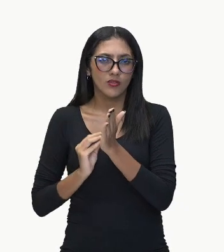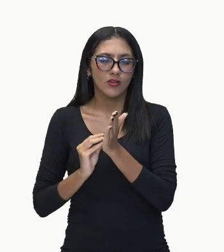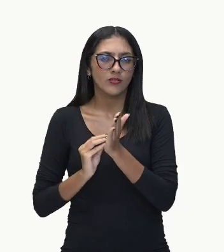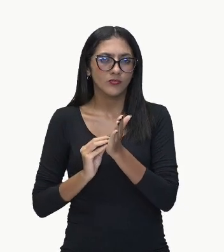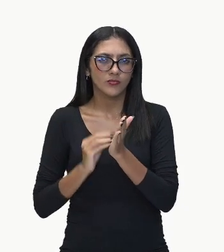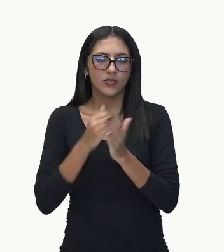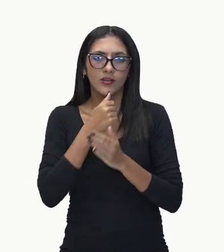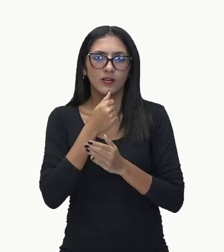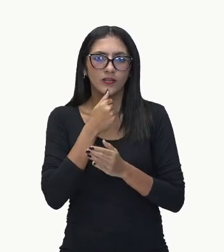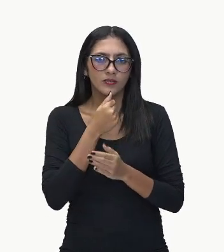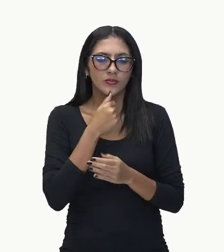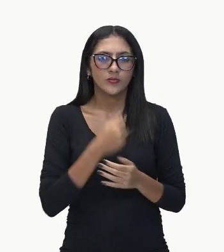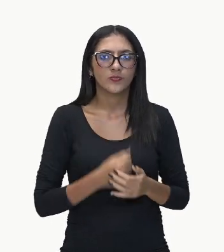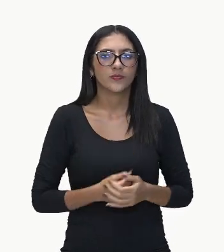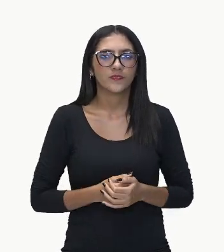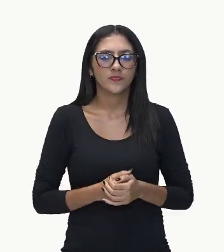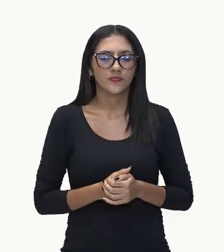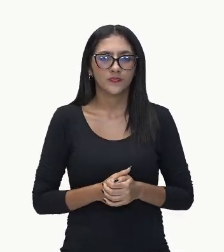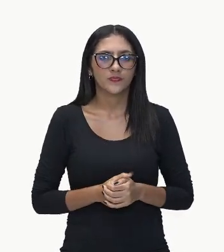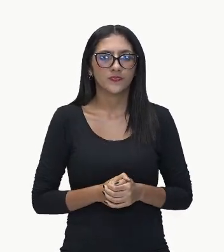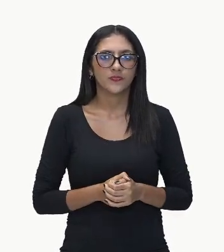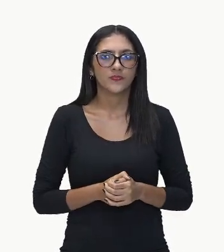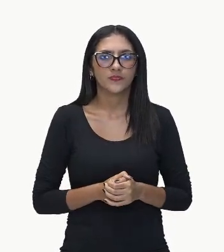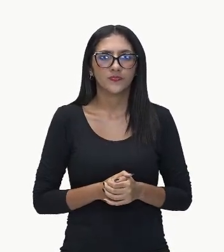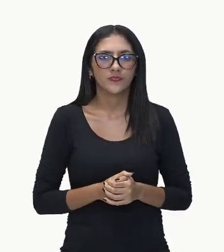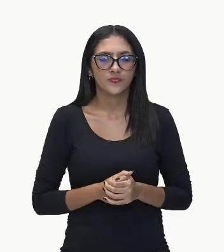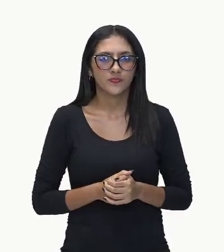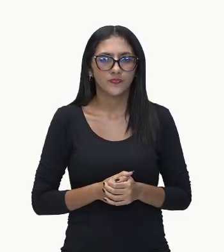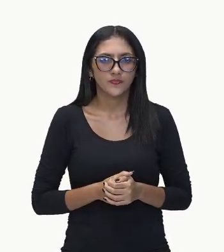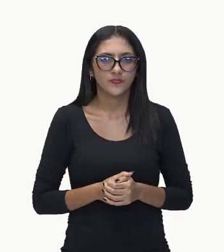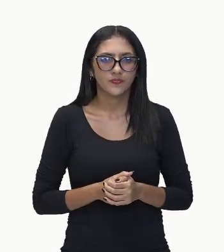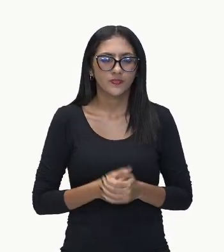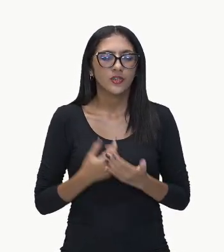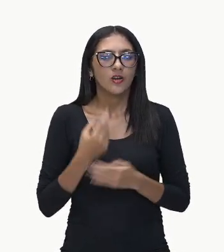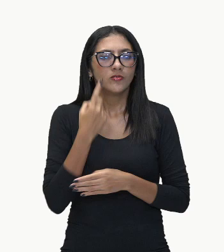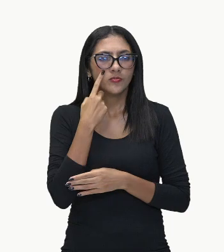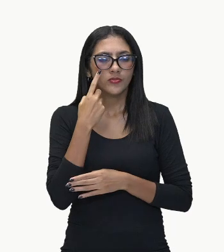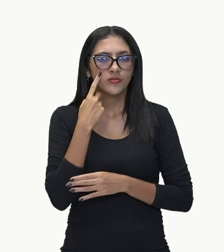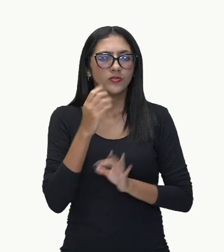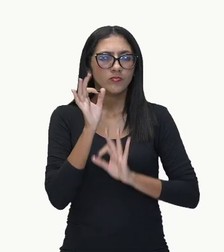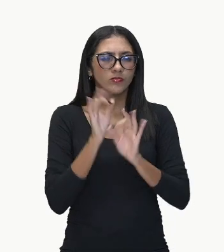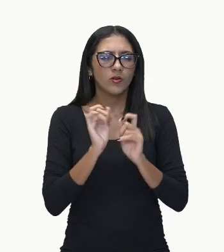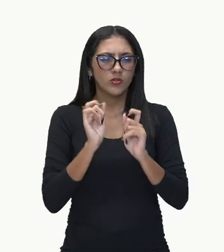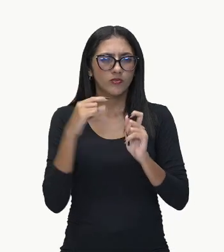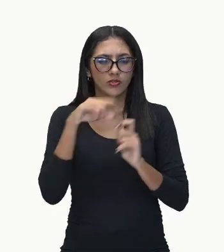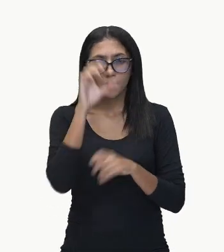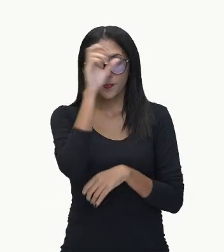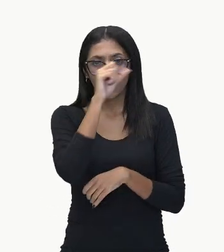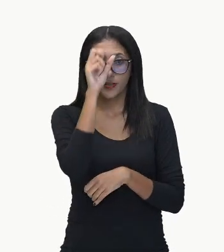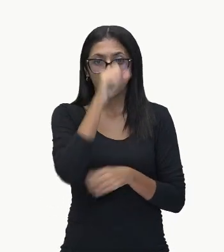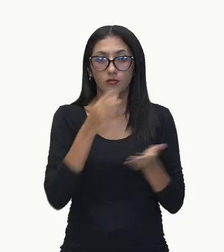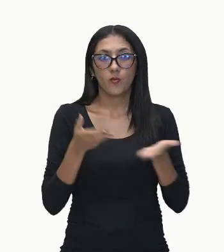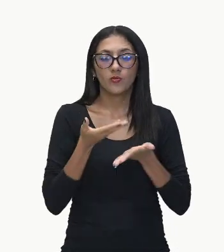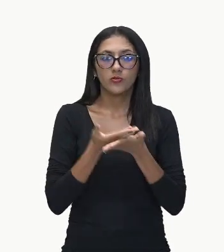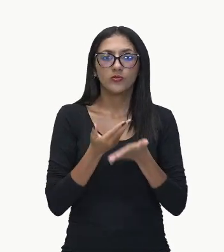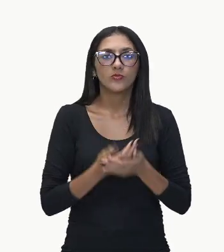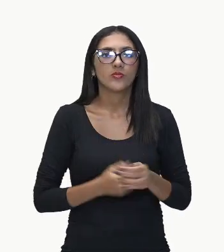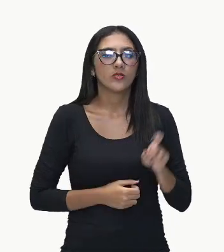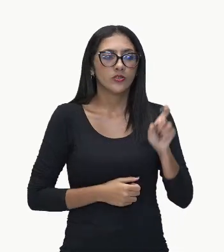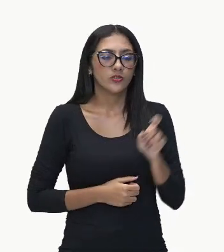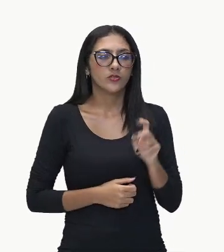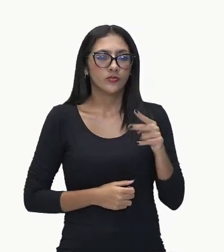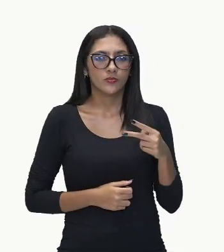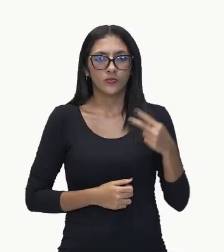né achar essas raízes pela soma e produto então vamos fazer o seguinte ó vamos fazer o Que Nós aprendemos na nossa aula fazer aqui ó x qu